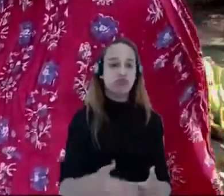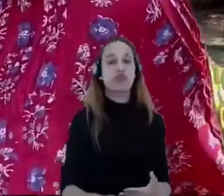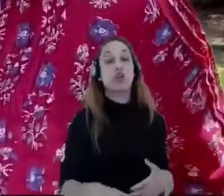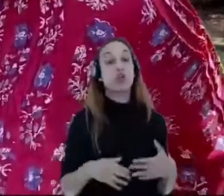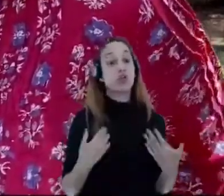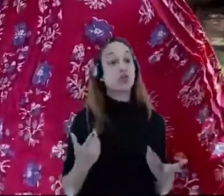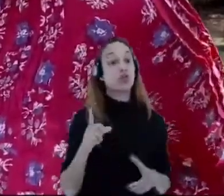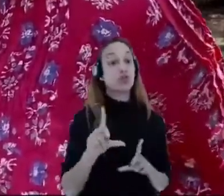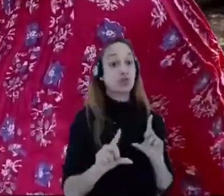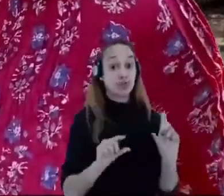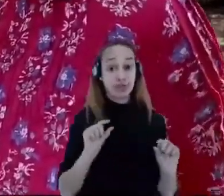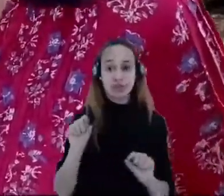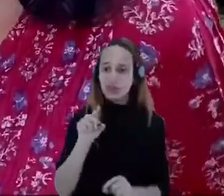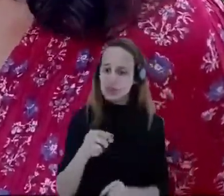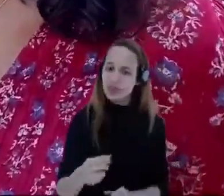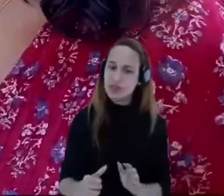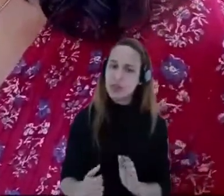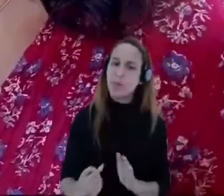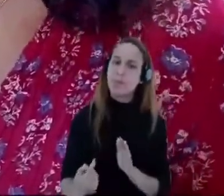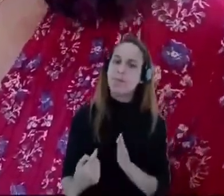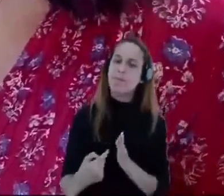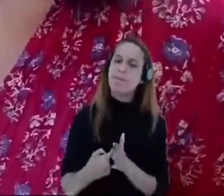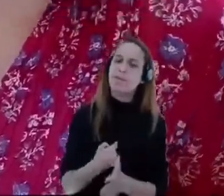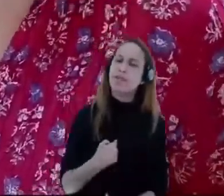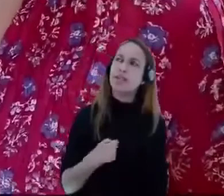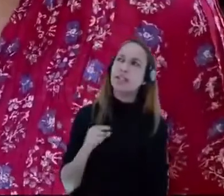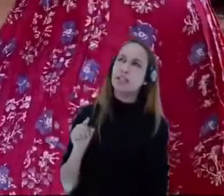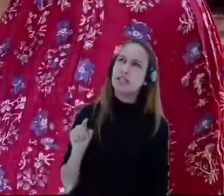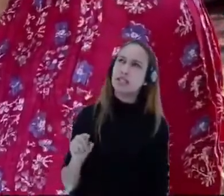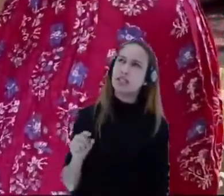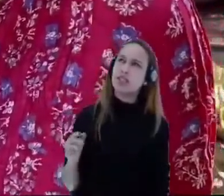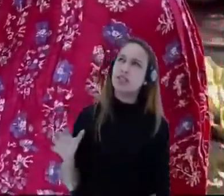você se pergunta, isso vai me aproximar da minha vida plena ou vai me